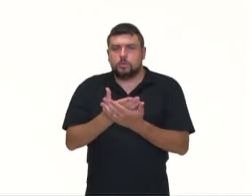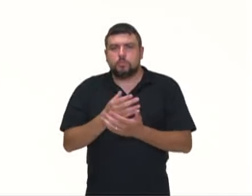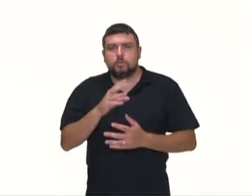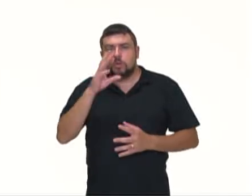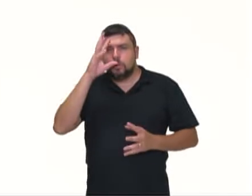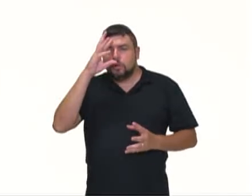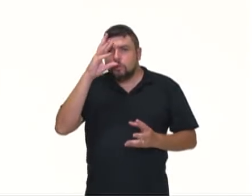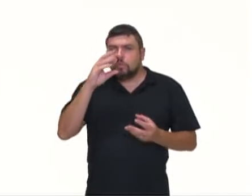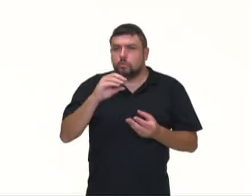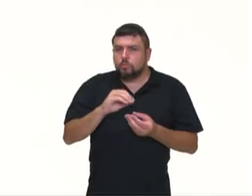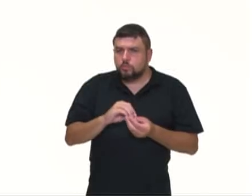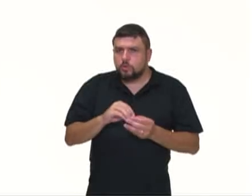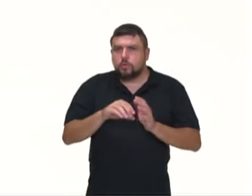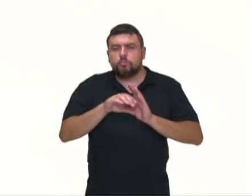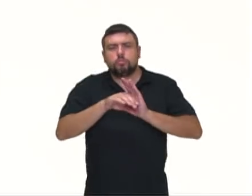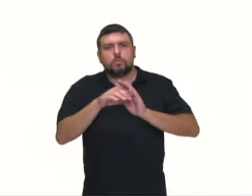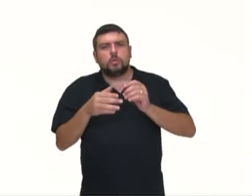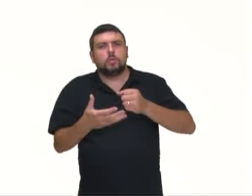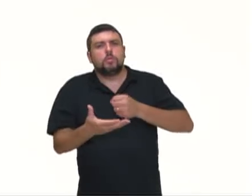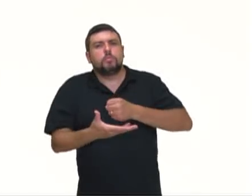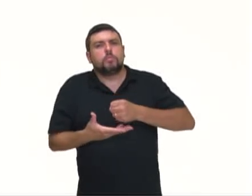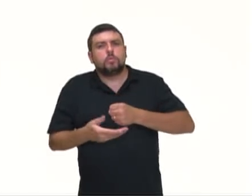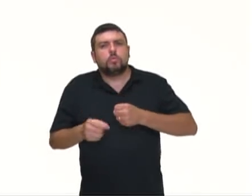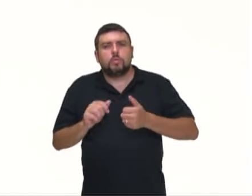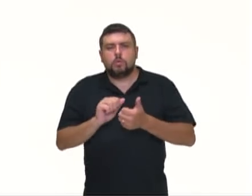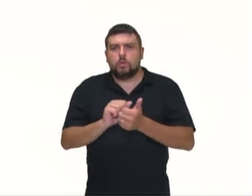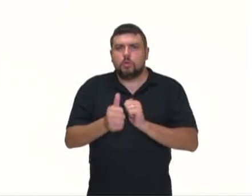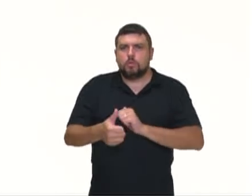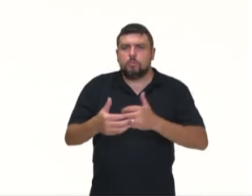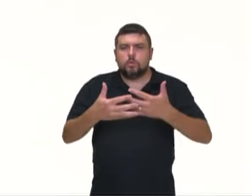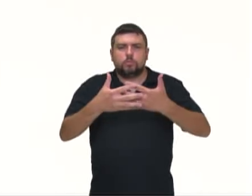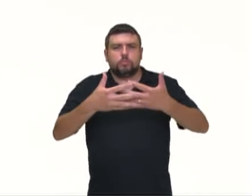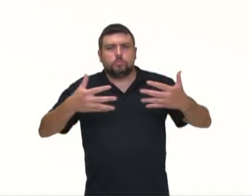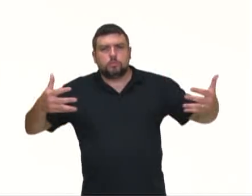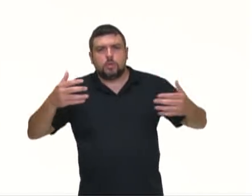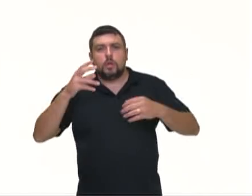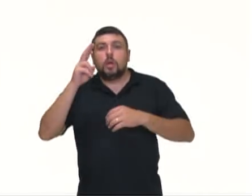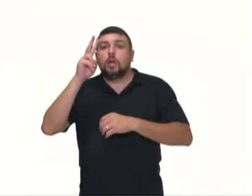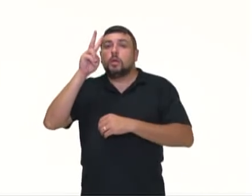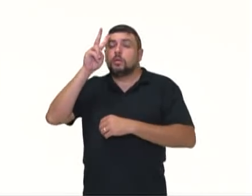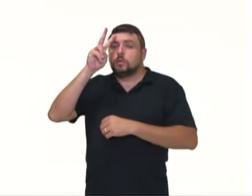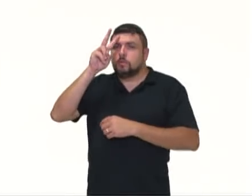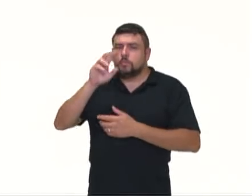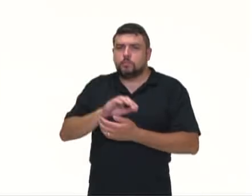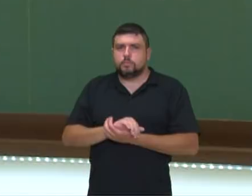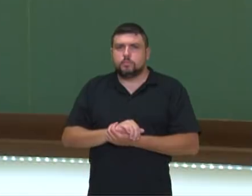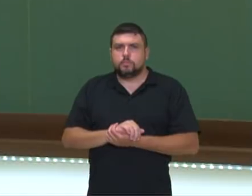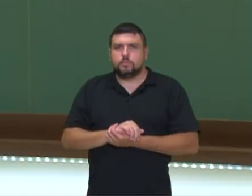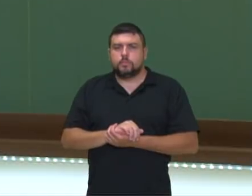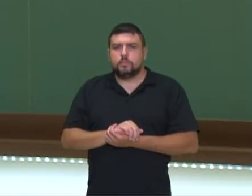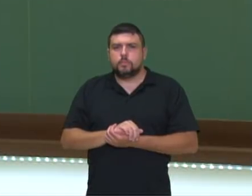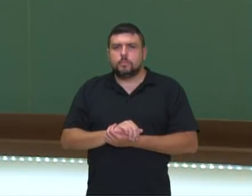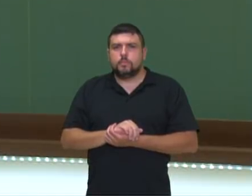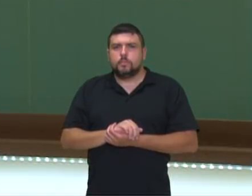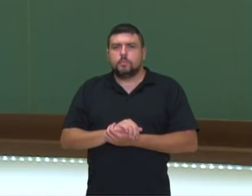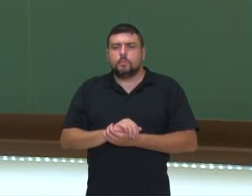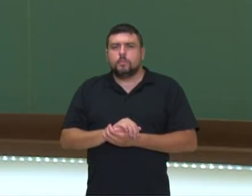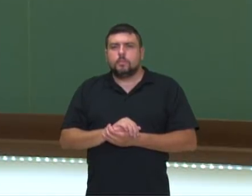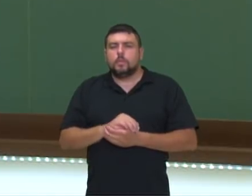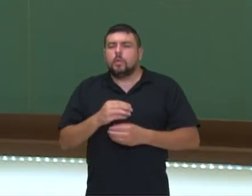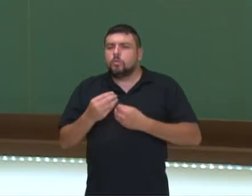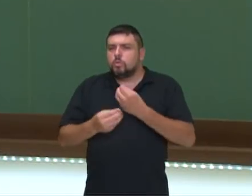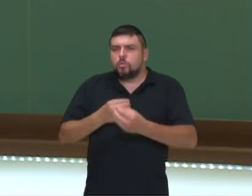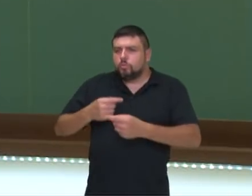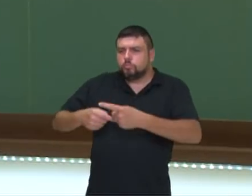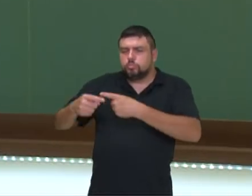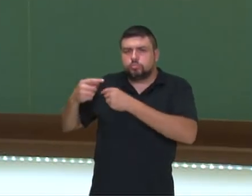noções básicas comuns aos esportes de rede em processo histórico, ou seja, a gente vai compreender como que surgiu os esportes de